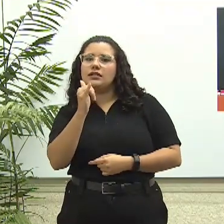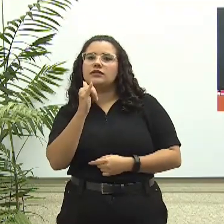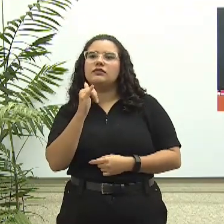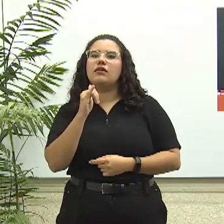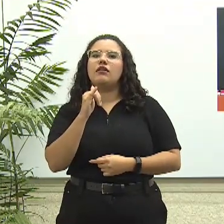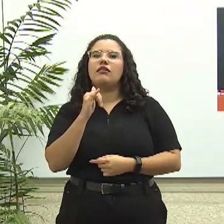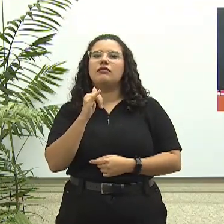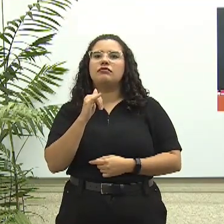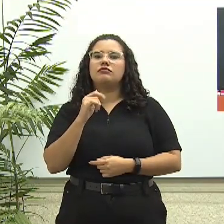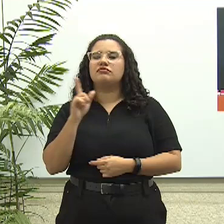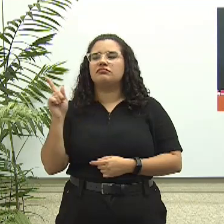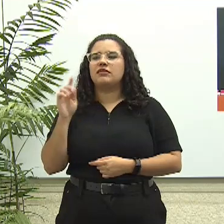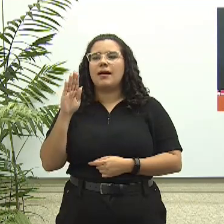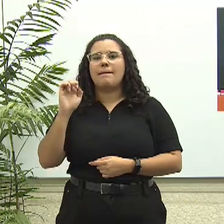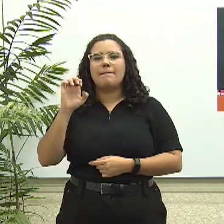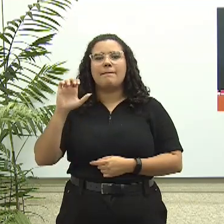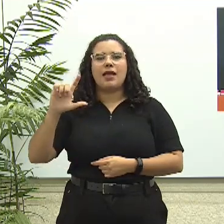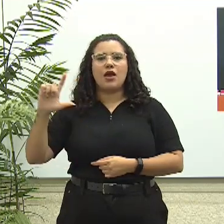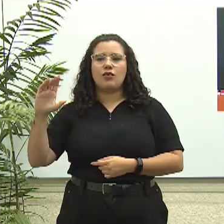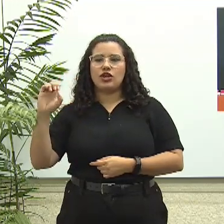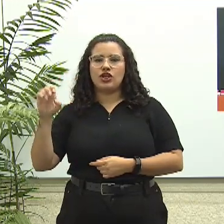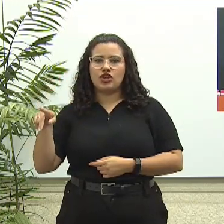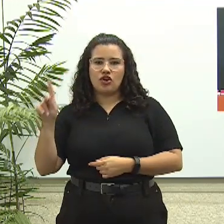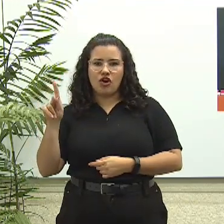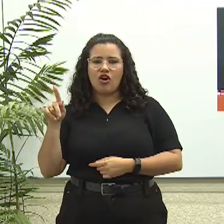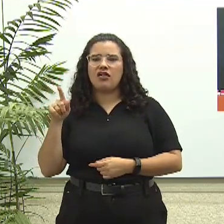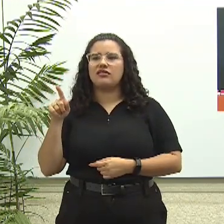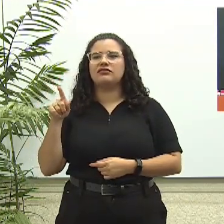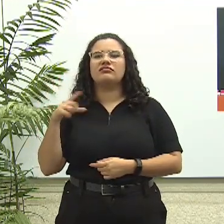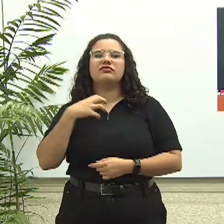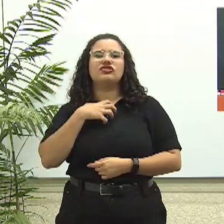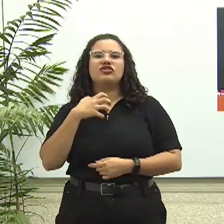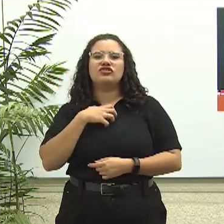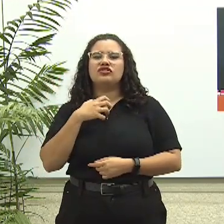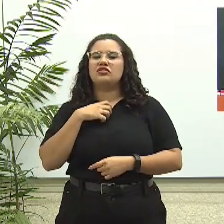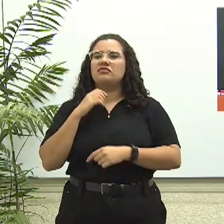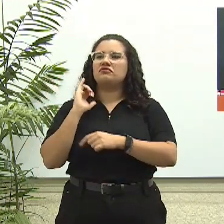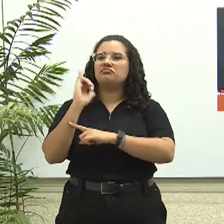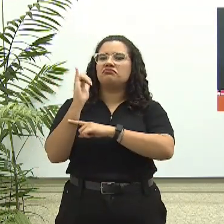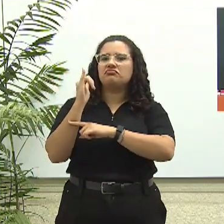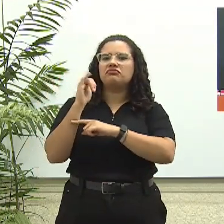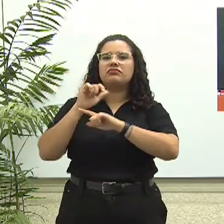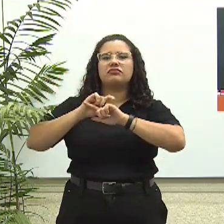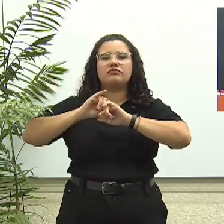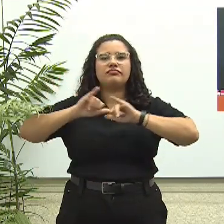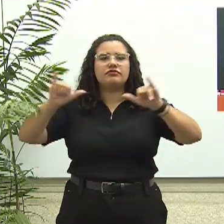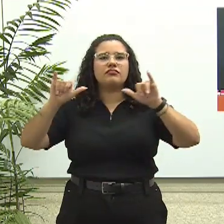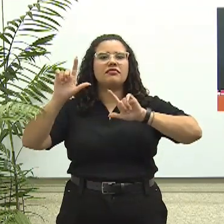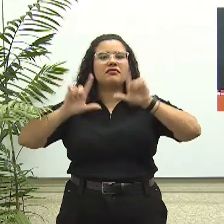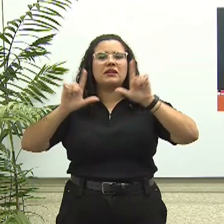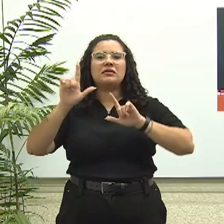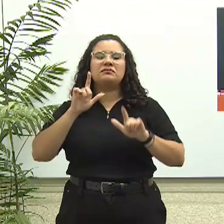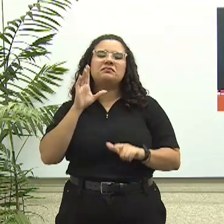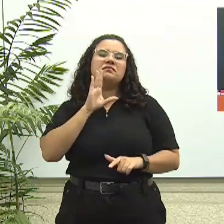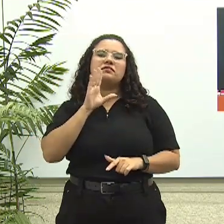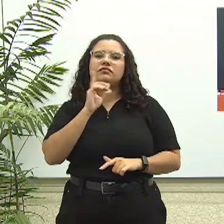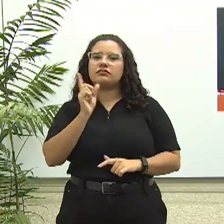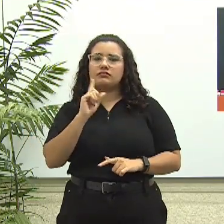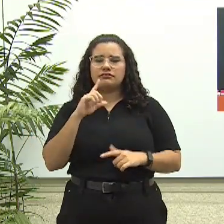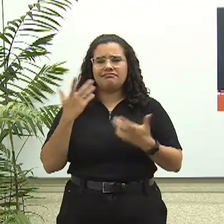B kor eliz eu acho que tão lá se revirando no túmulo aquele comercial de mau gosto por o